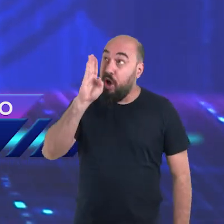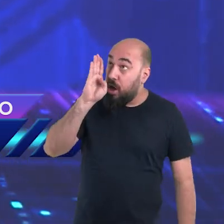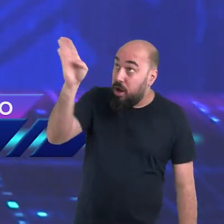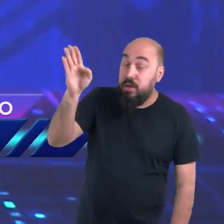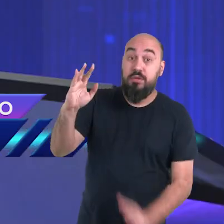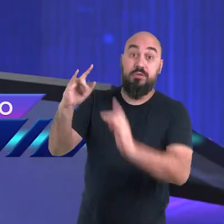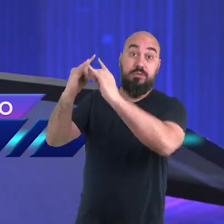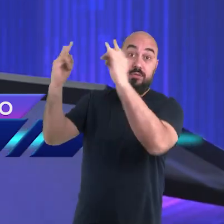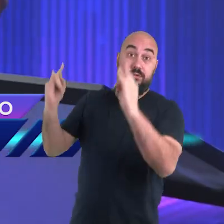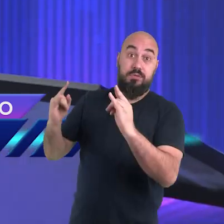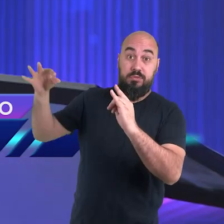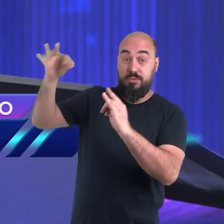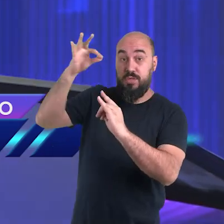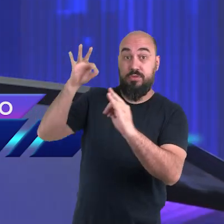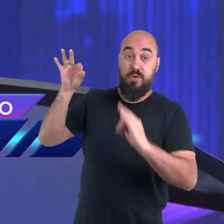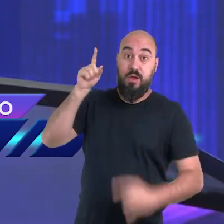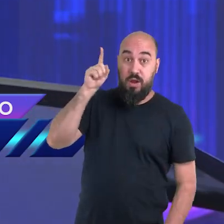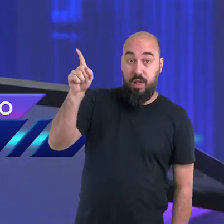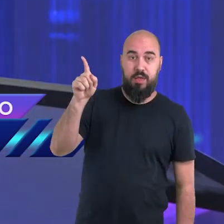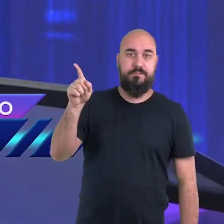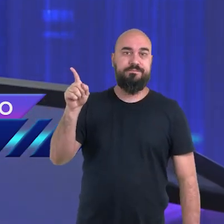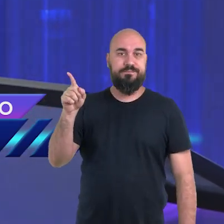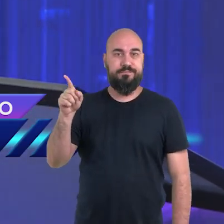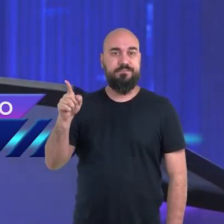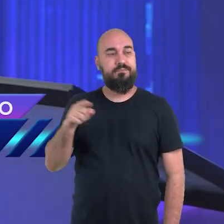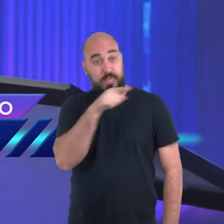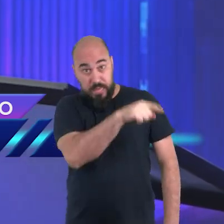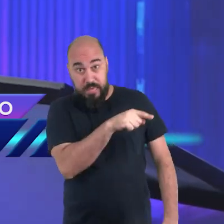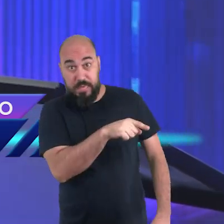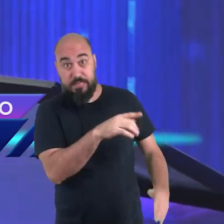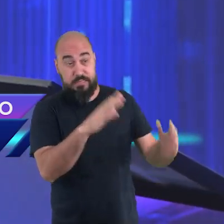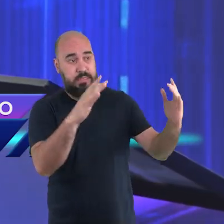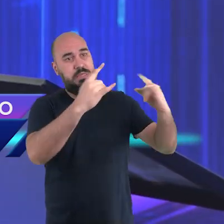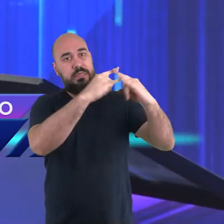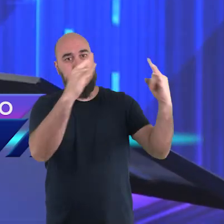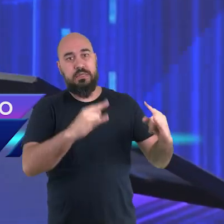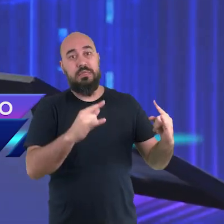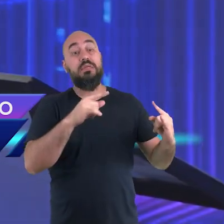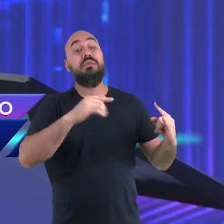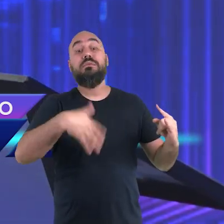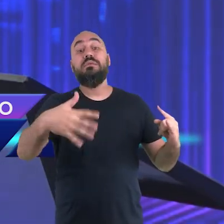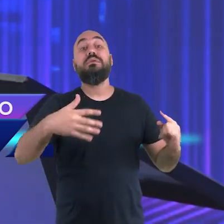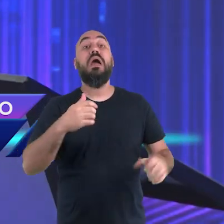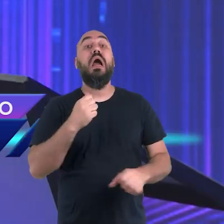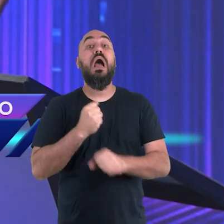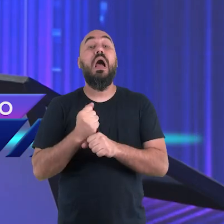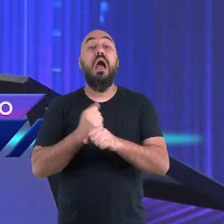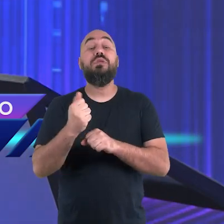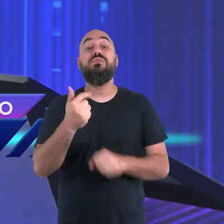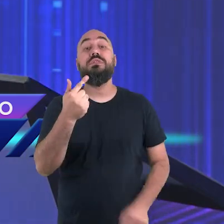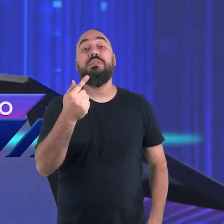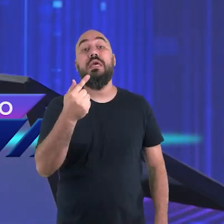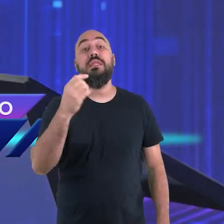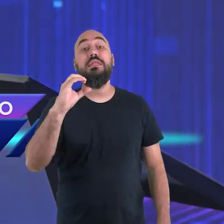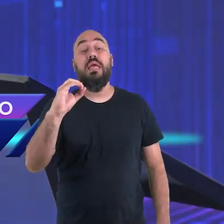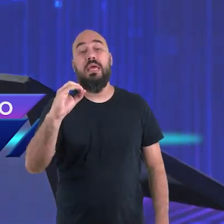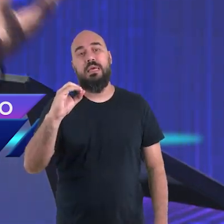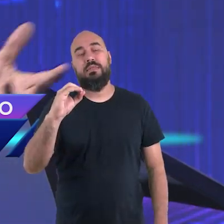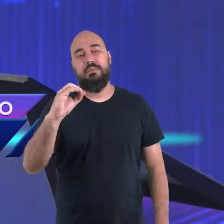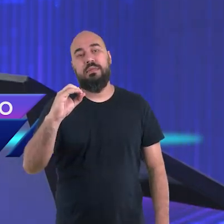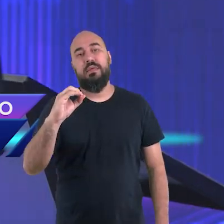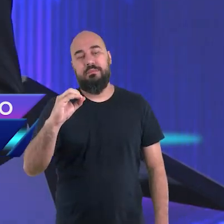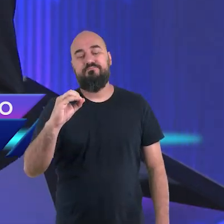céu. Este templo que teve o véu rasgado, ele foi derrubado no ano 70, na era de Jesus,